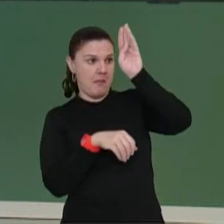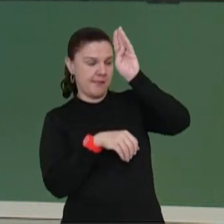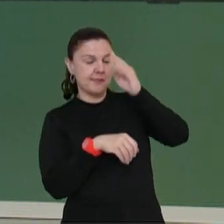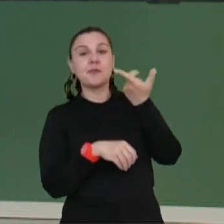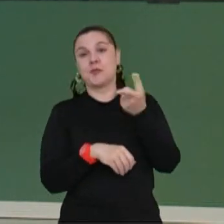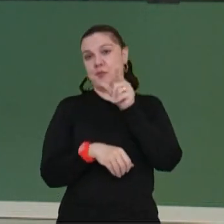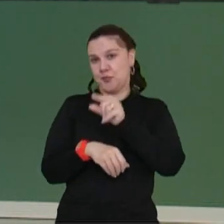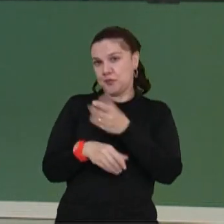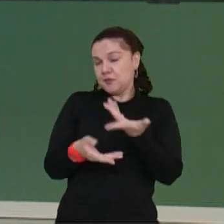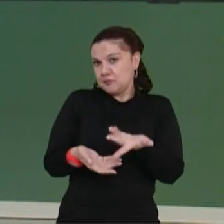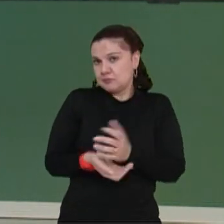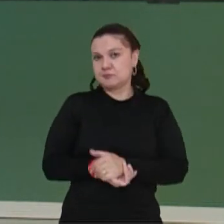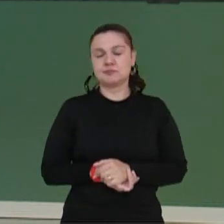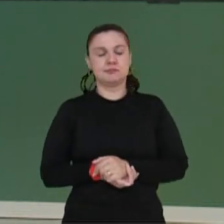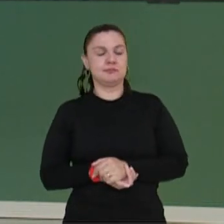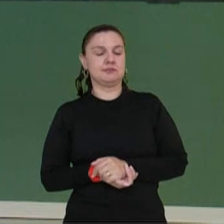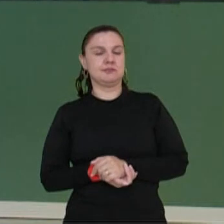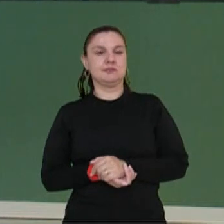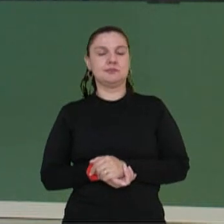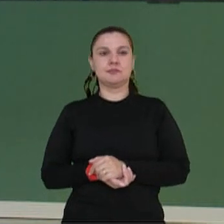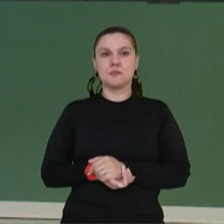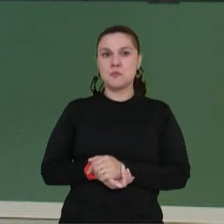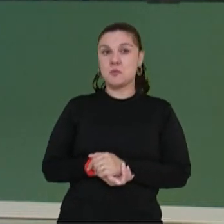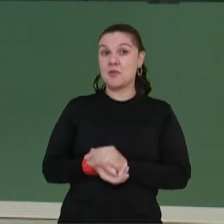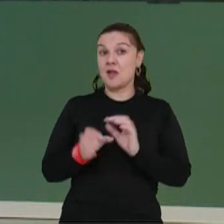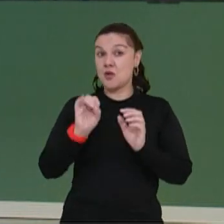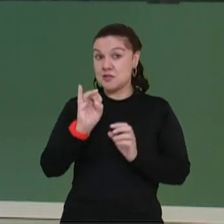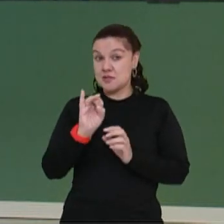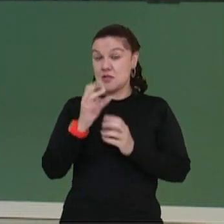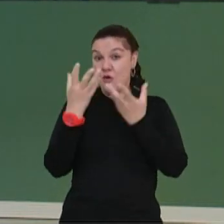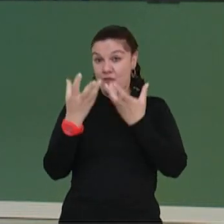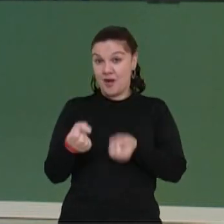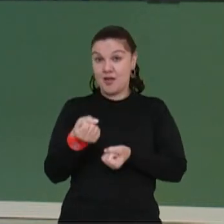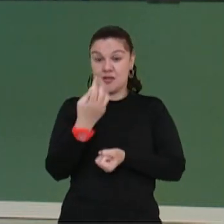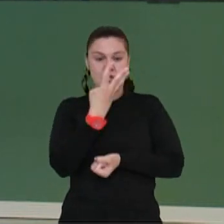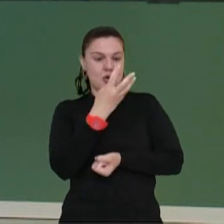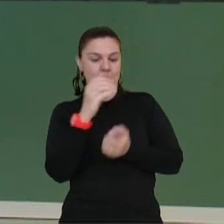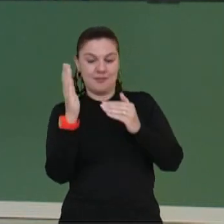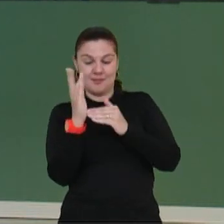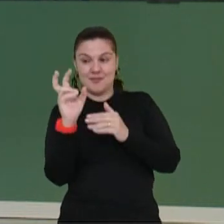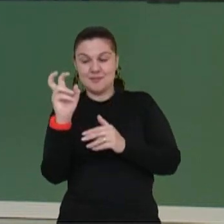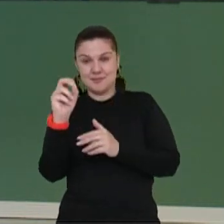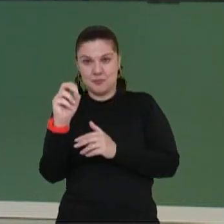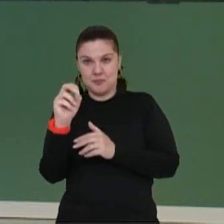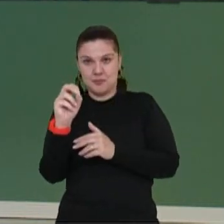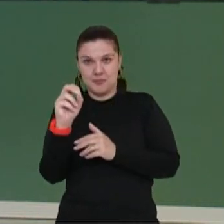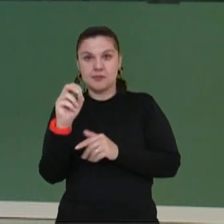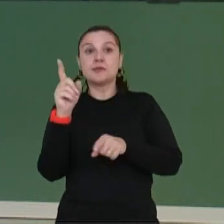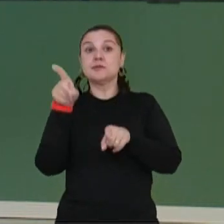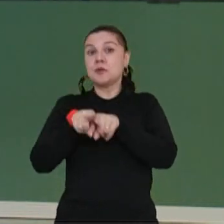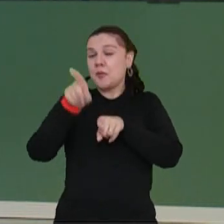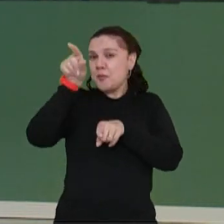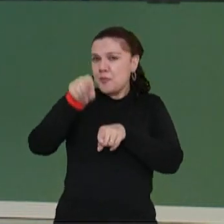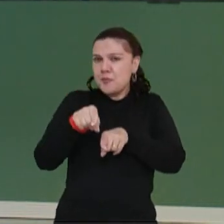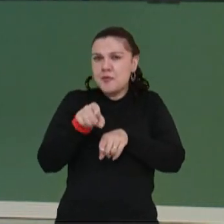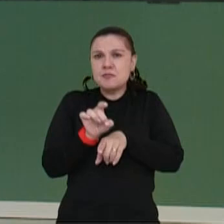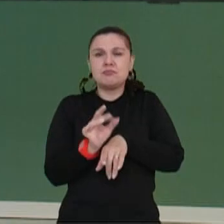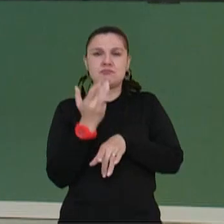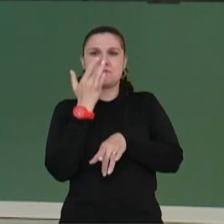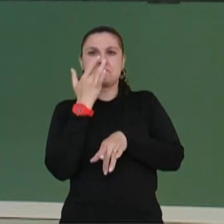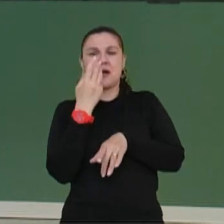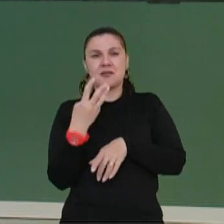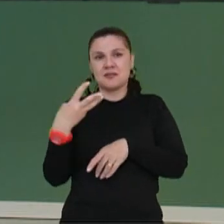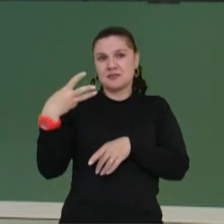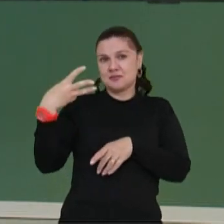é minoria. Tá? Ainda se eu afirmasse de 40 a 50, né? Ainda assim seria minoria. Por quê?